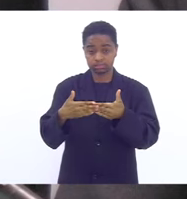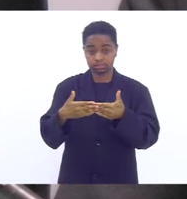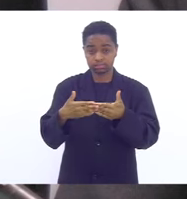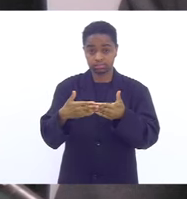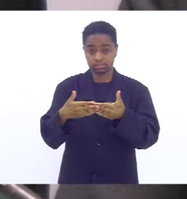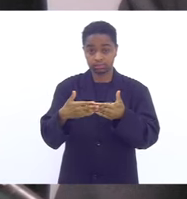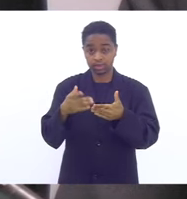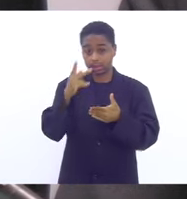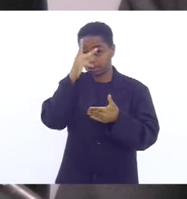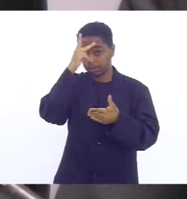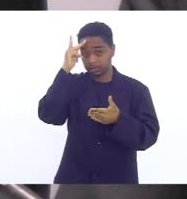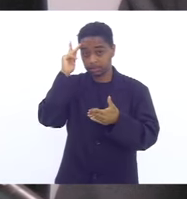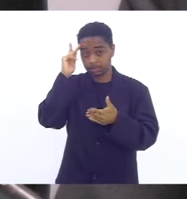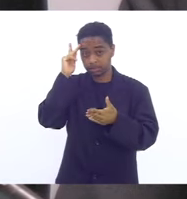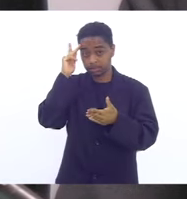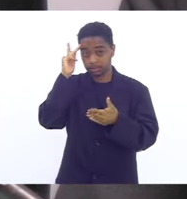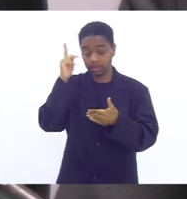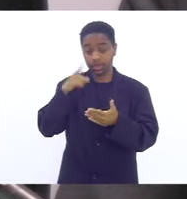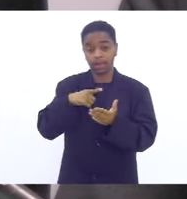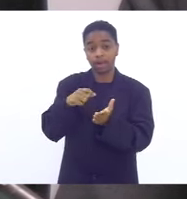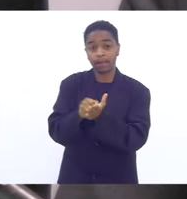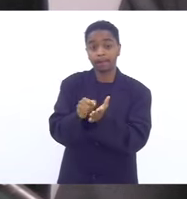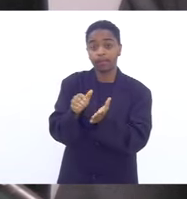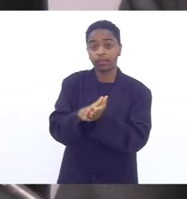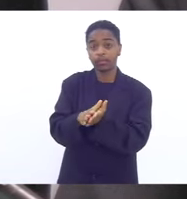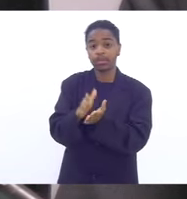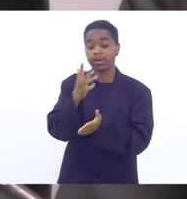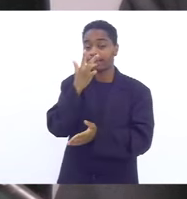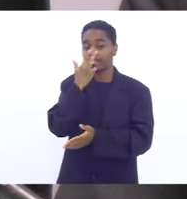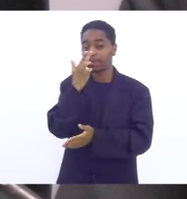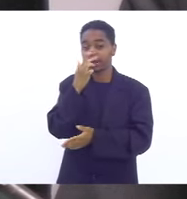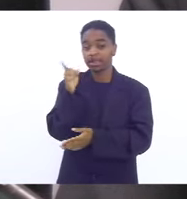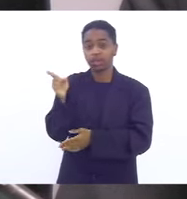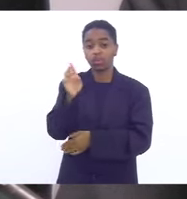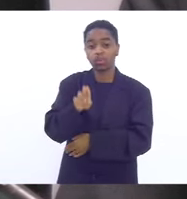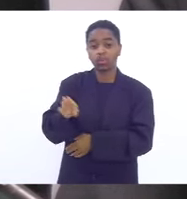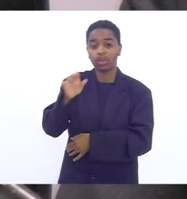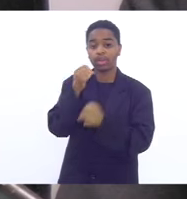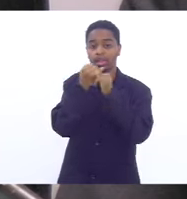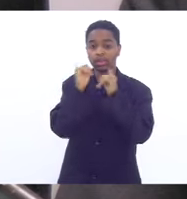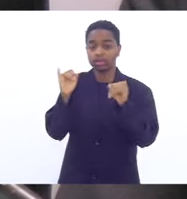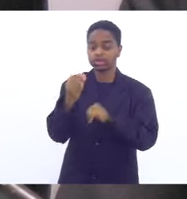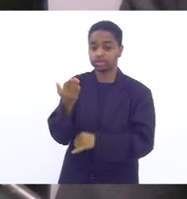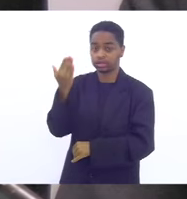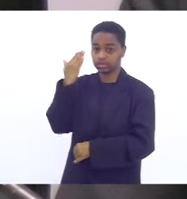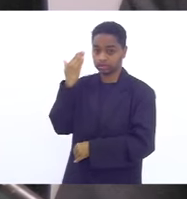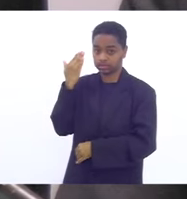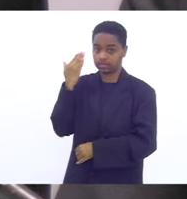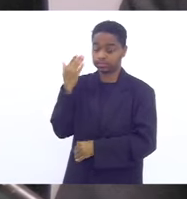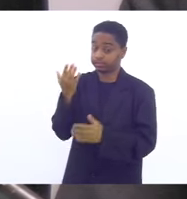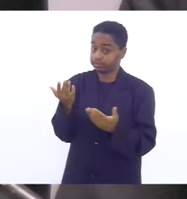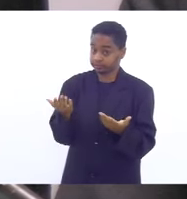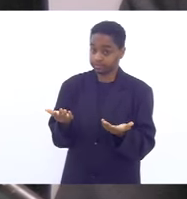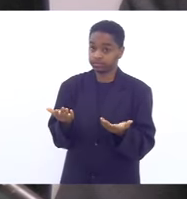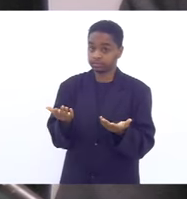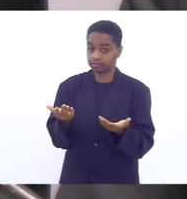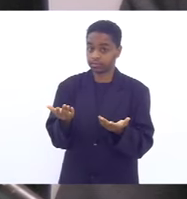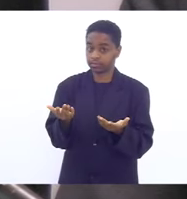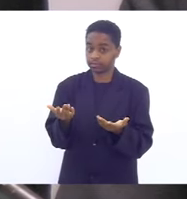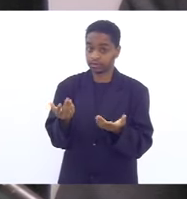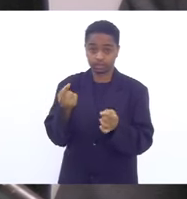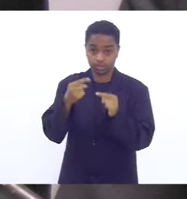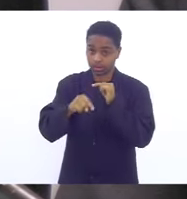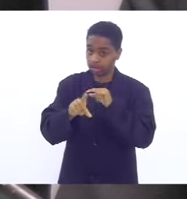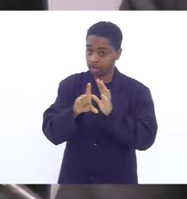simplesmente passa a receber uma multa como se ele tivesse tido um consumo de energia anterior. Ou seja, algo é